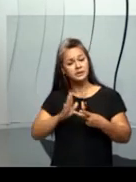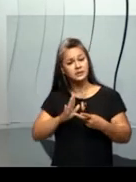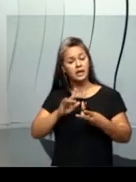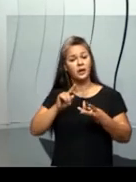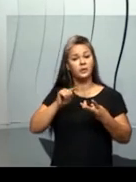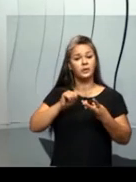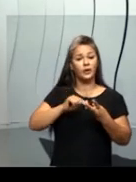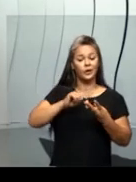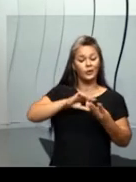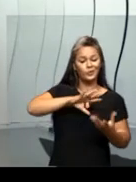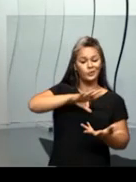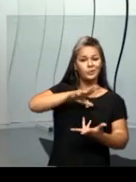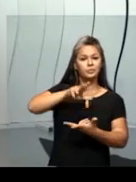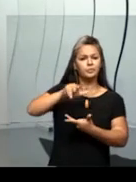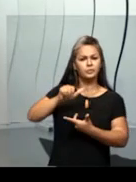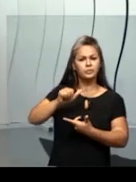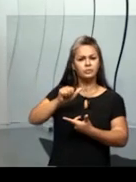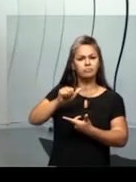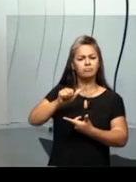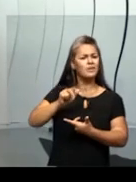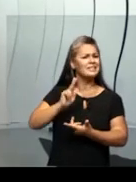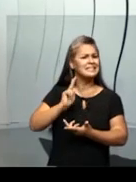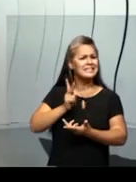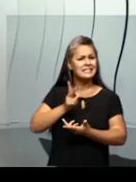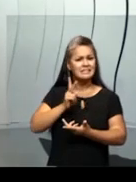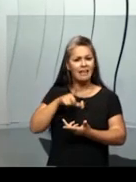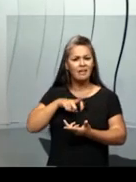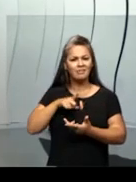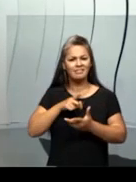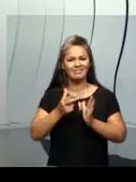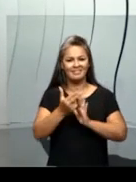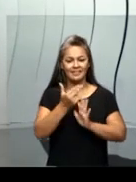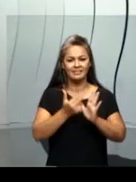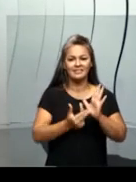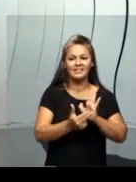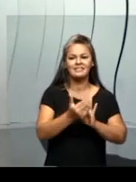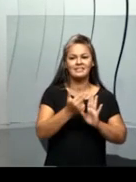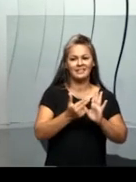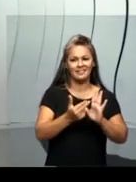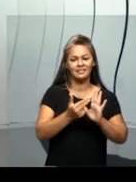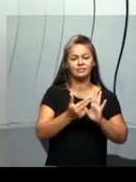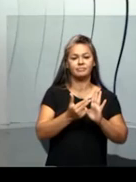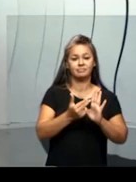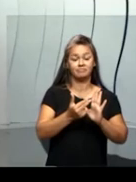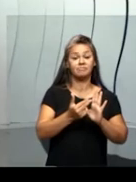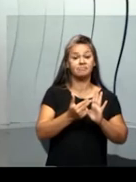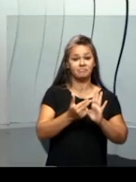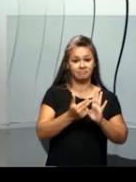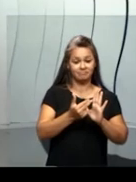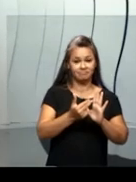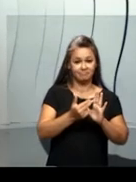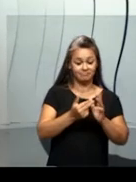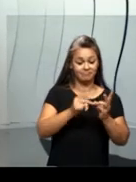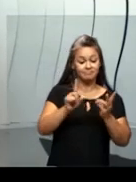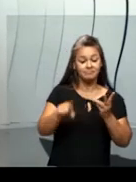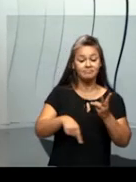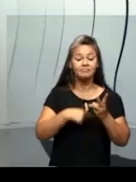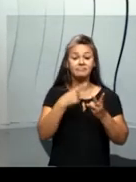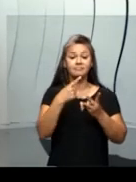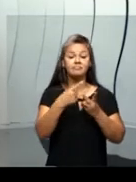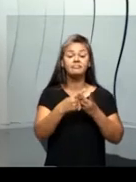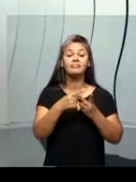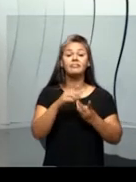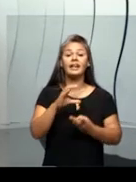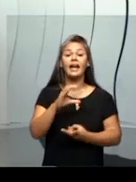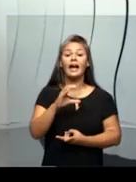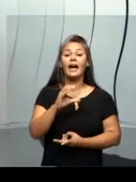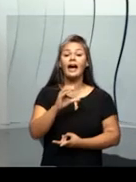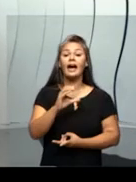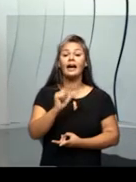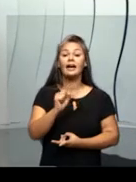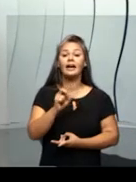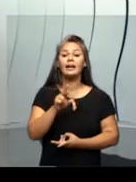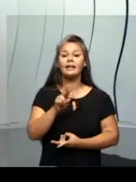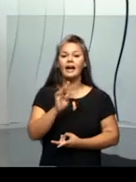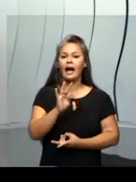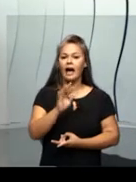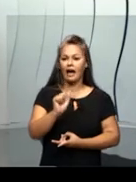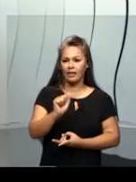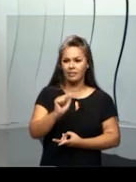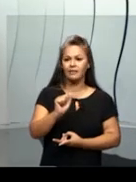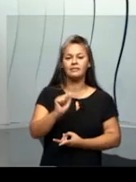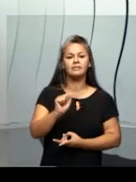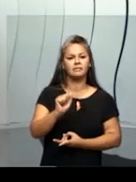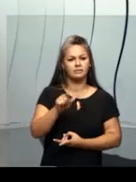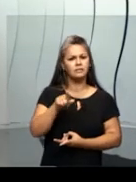um mapa ali para representar alguma coisa, tá? Nós temos as cartas também, que é importante aí, né, nessa questão dos estudos